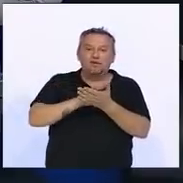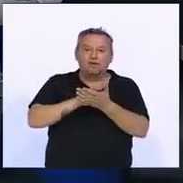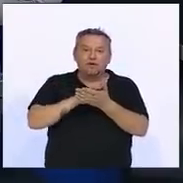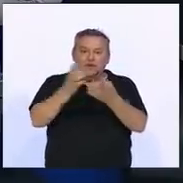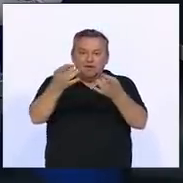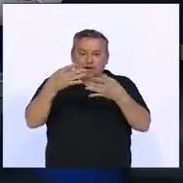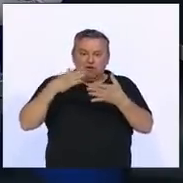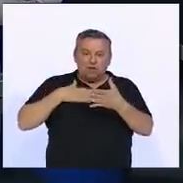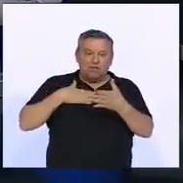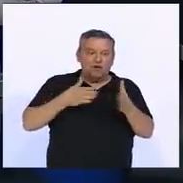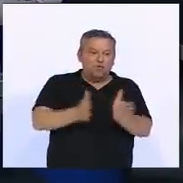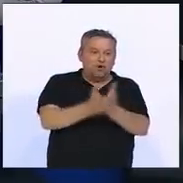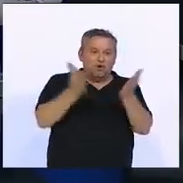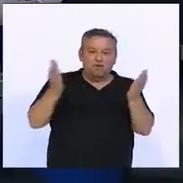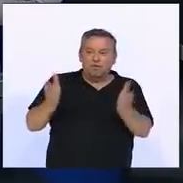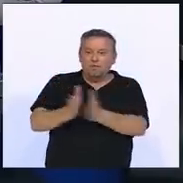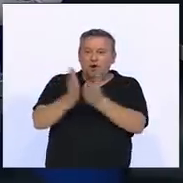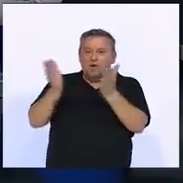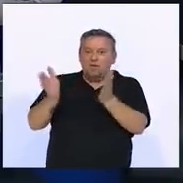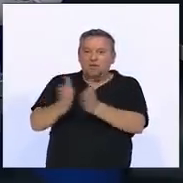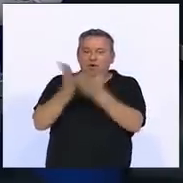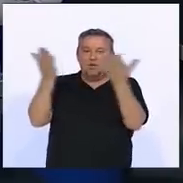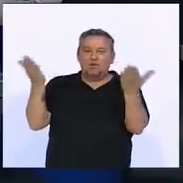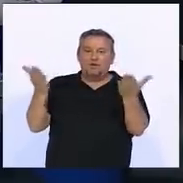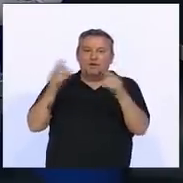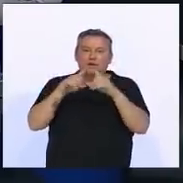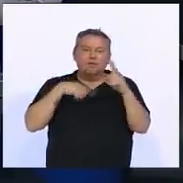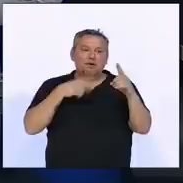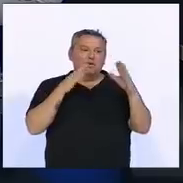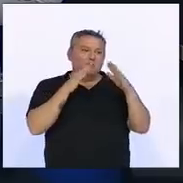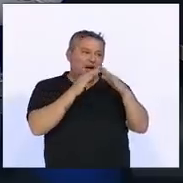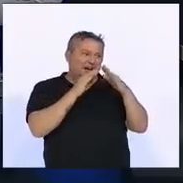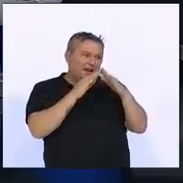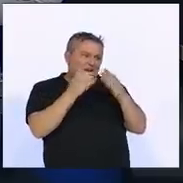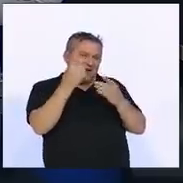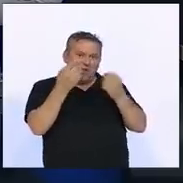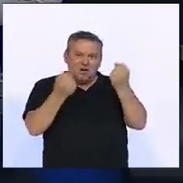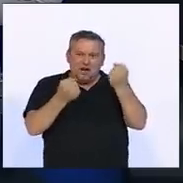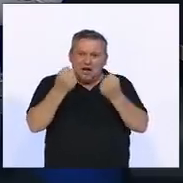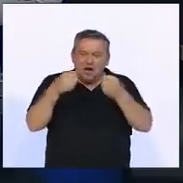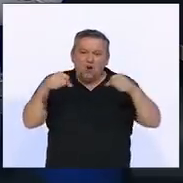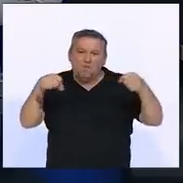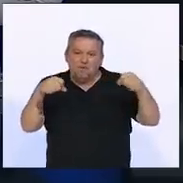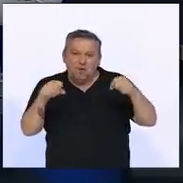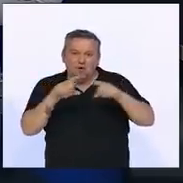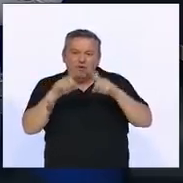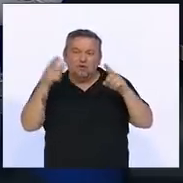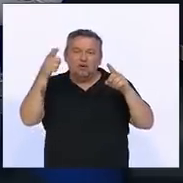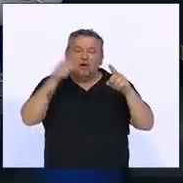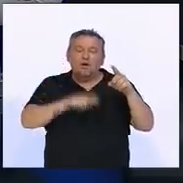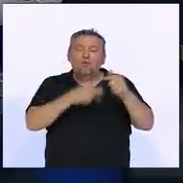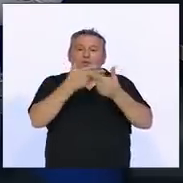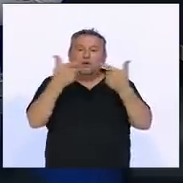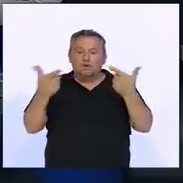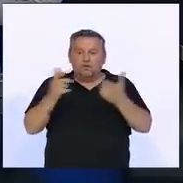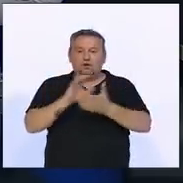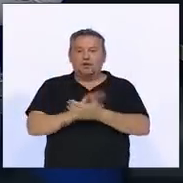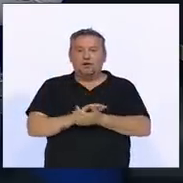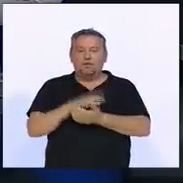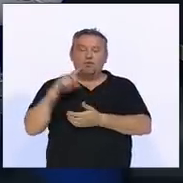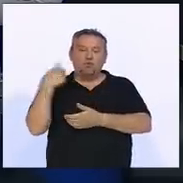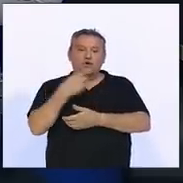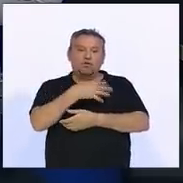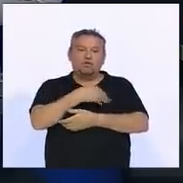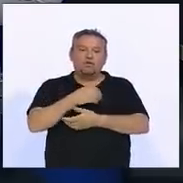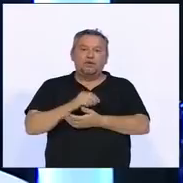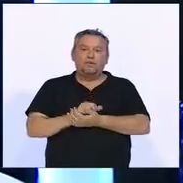Pobreza. E para mim? Pobreza. Então, nós temos que falar, é uma casinha, é um carro, é uma moto. Nós queremos outro tipo de patrimônio para os nossos